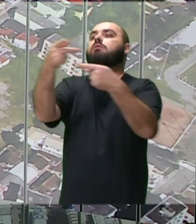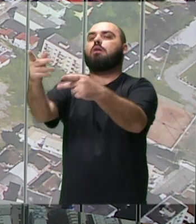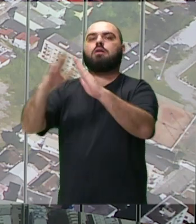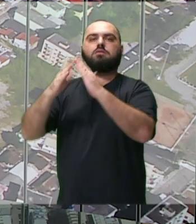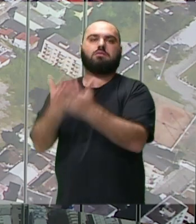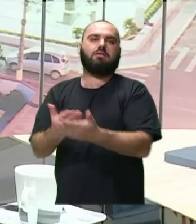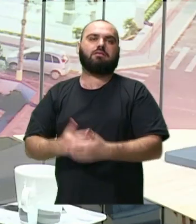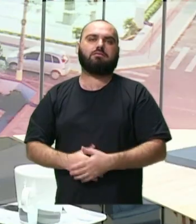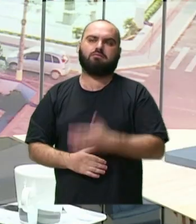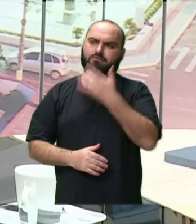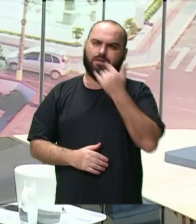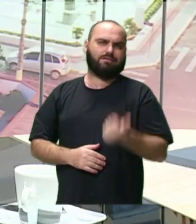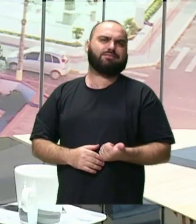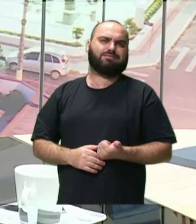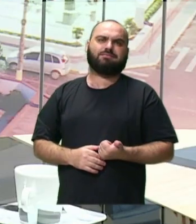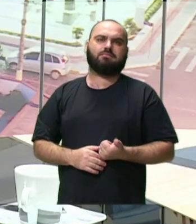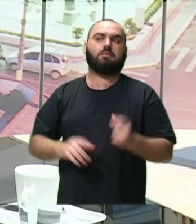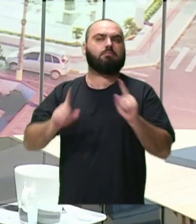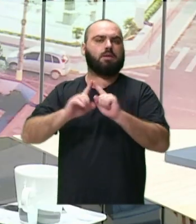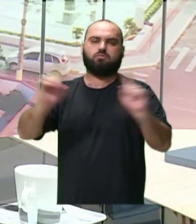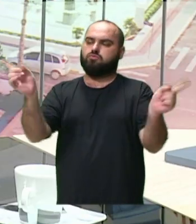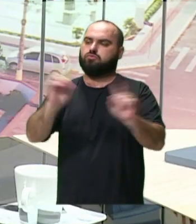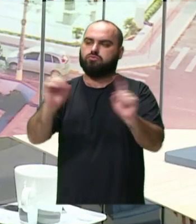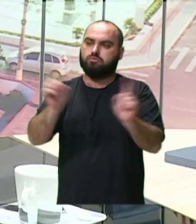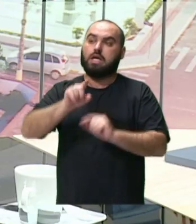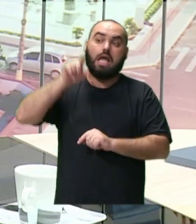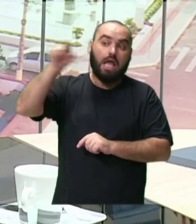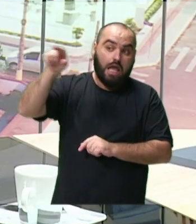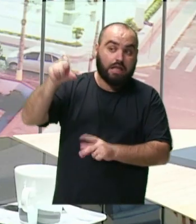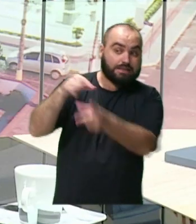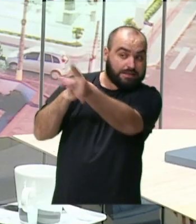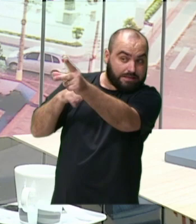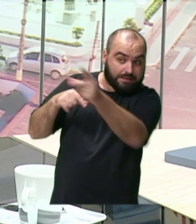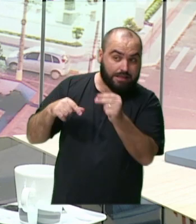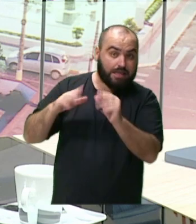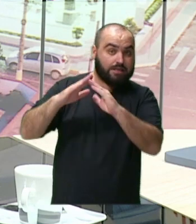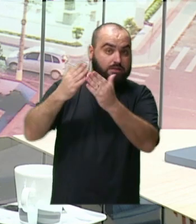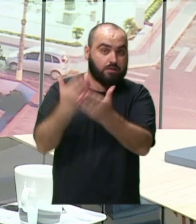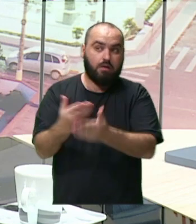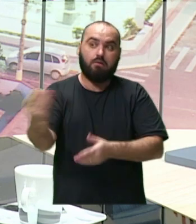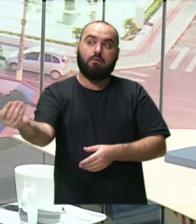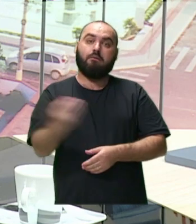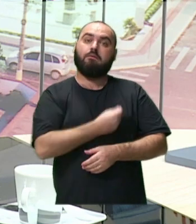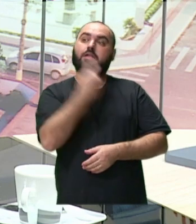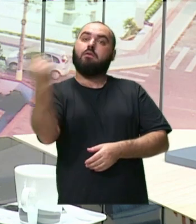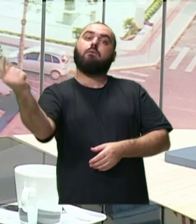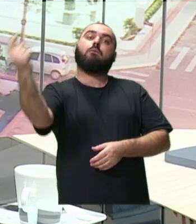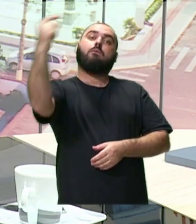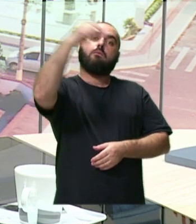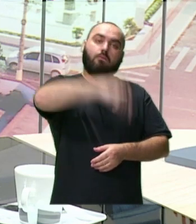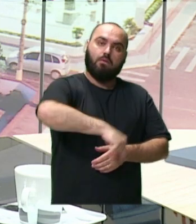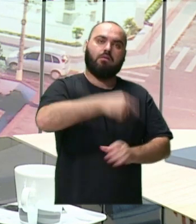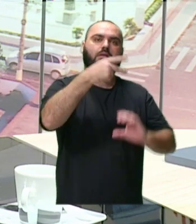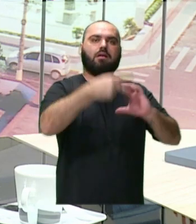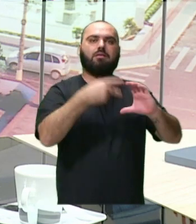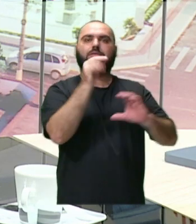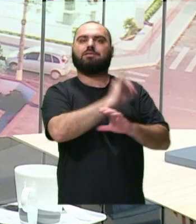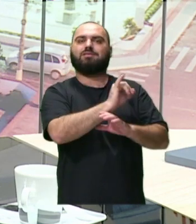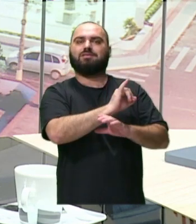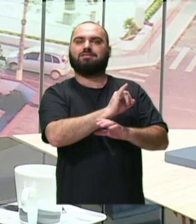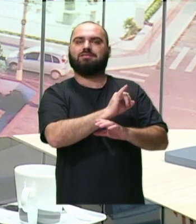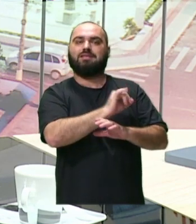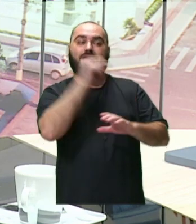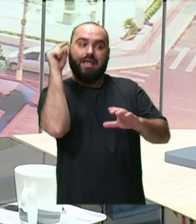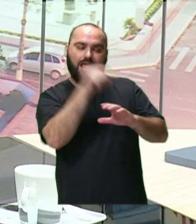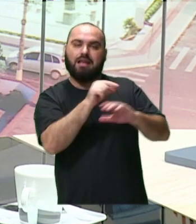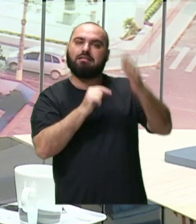mais prático. Mas não, nós queremos é que elas saiam da escola e venham conhecer aqui, a Casa do Povo, elas